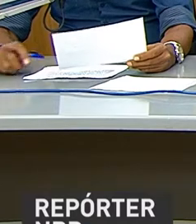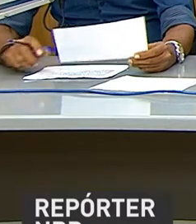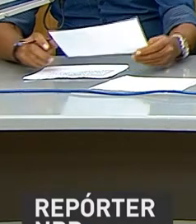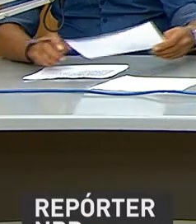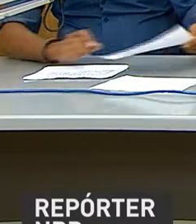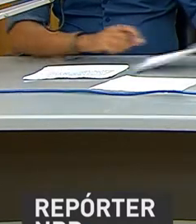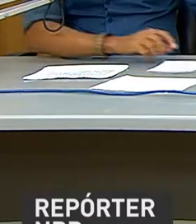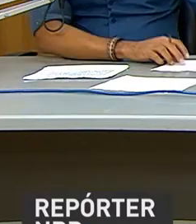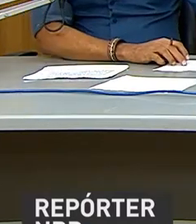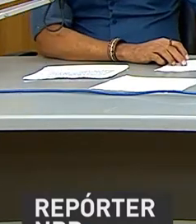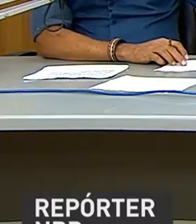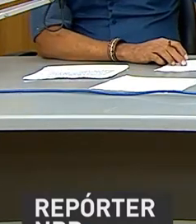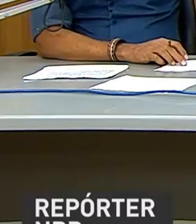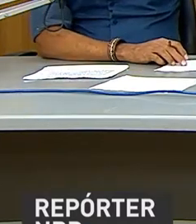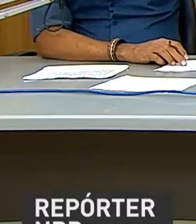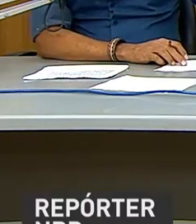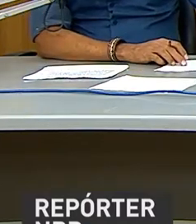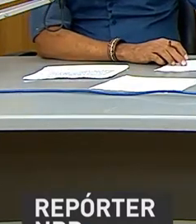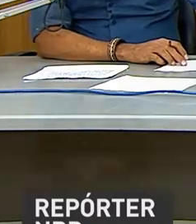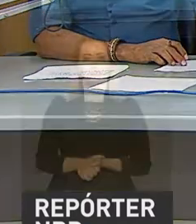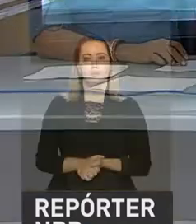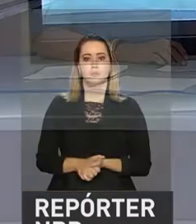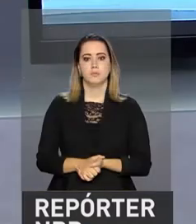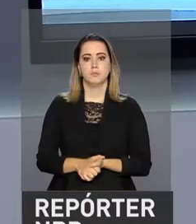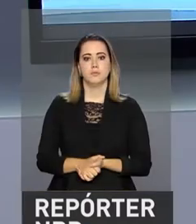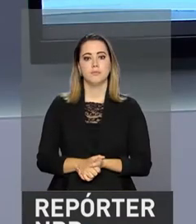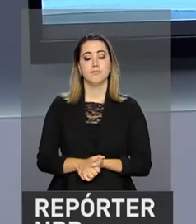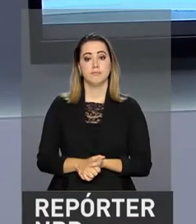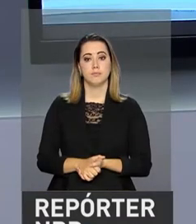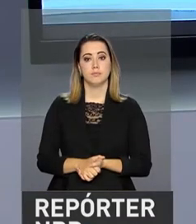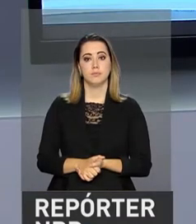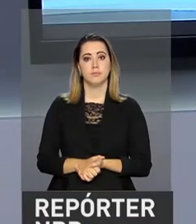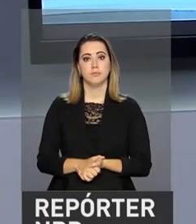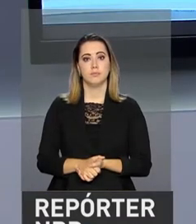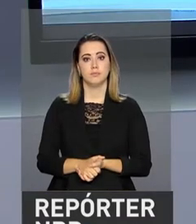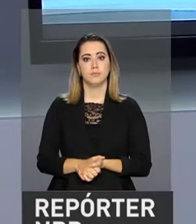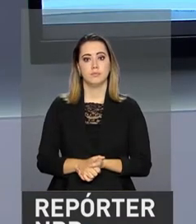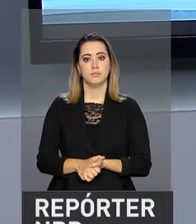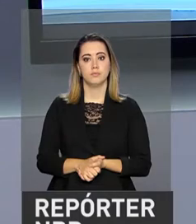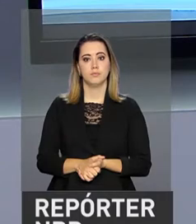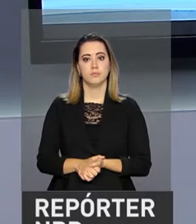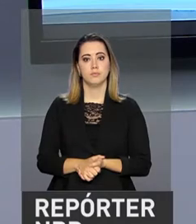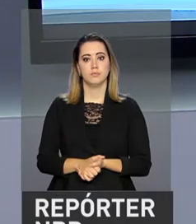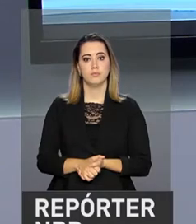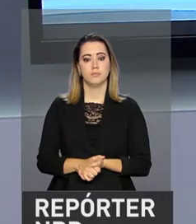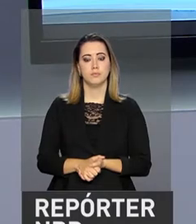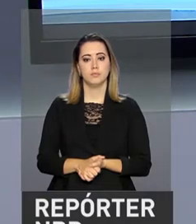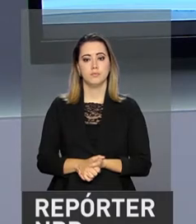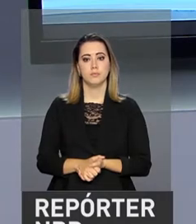Luciana Silva Oliveira, de 23 anos, é estudante de Direito em Fortaleza.